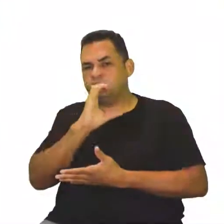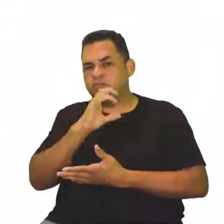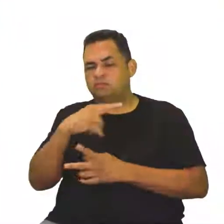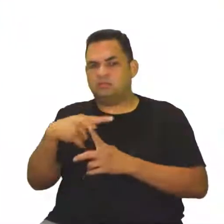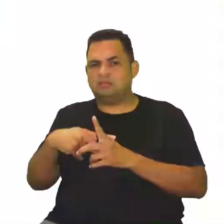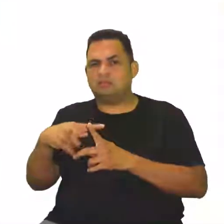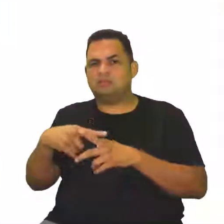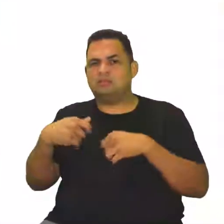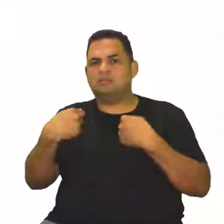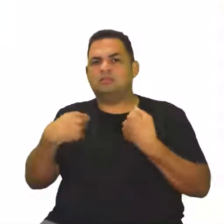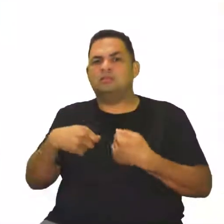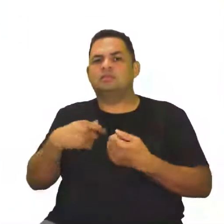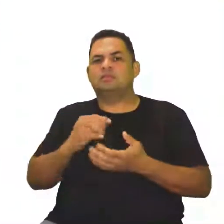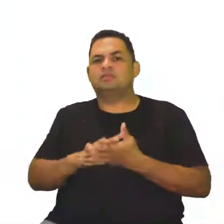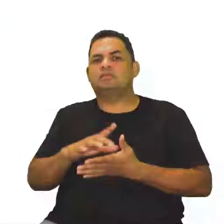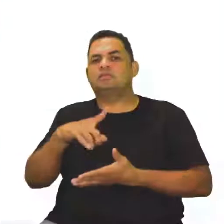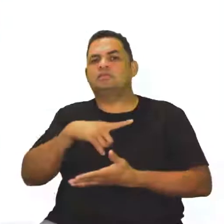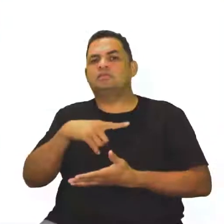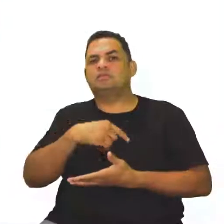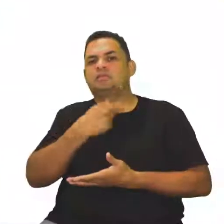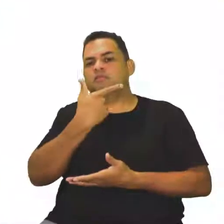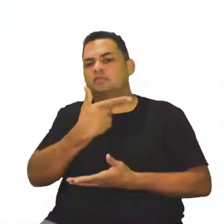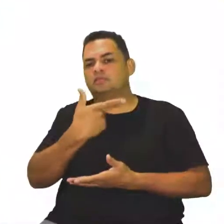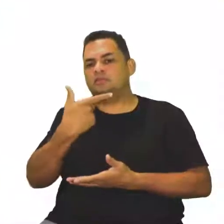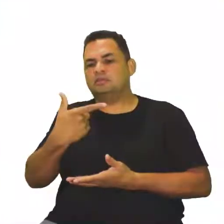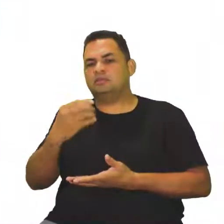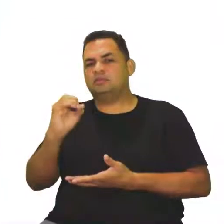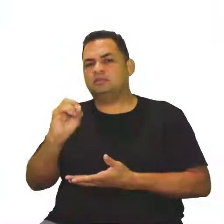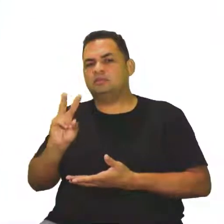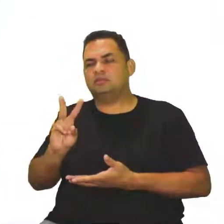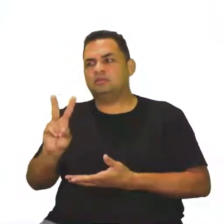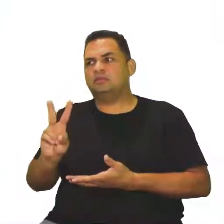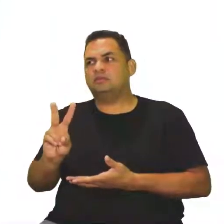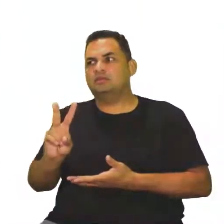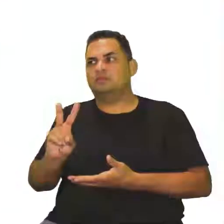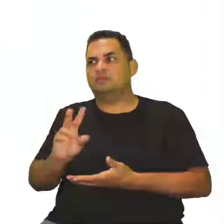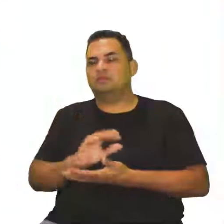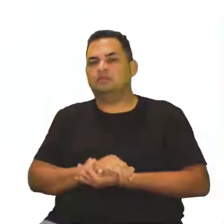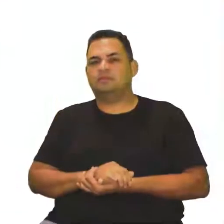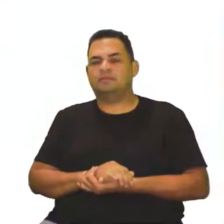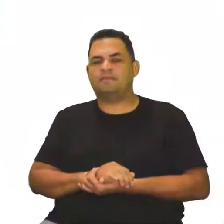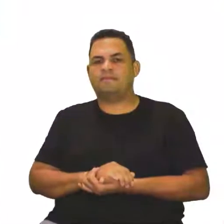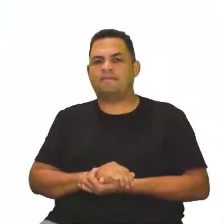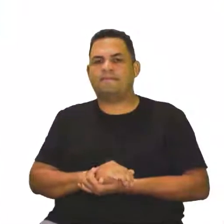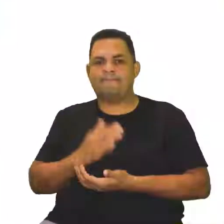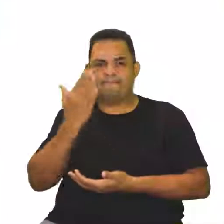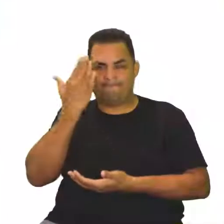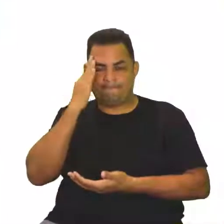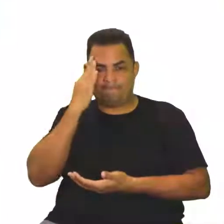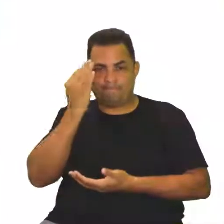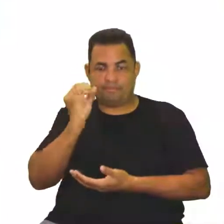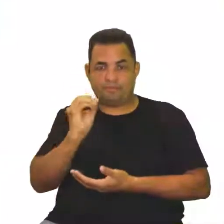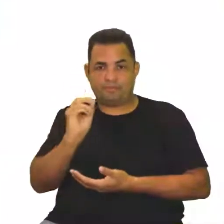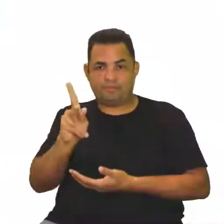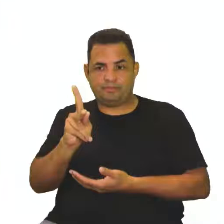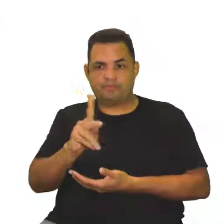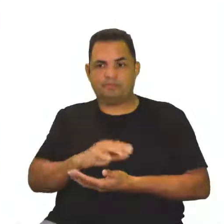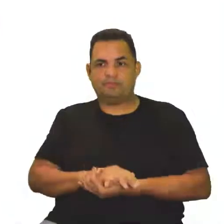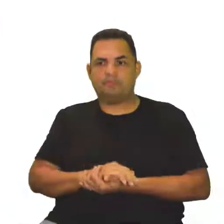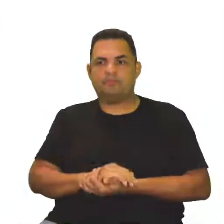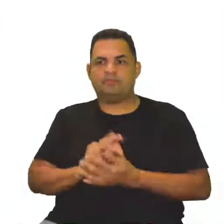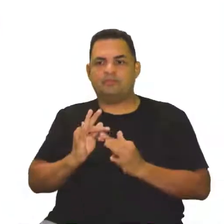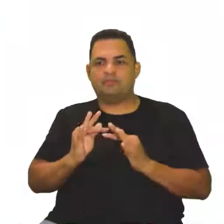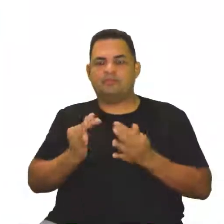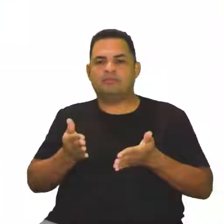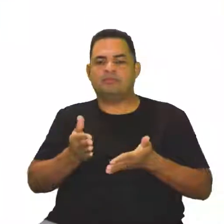funcionar, eu tenho que alimentá-lo com uma tensão de 220 volts. Entendido isso? Ok?